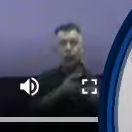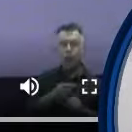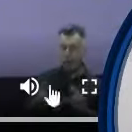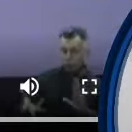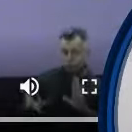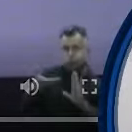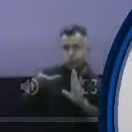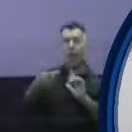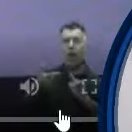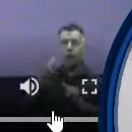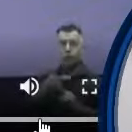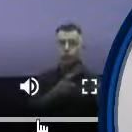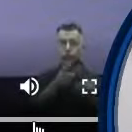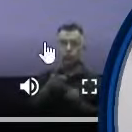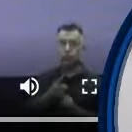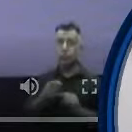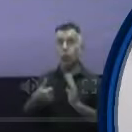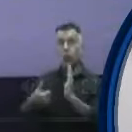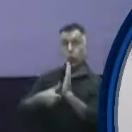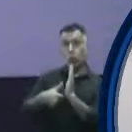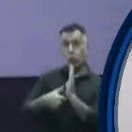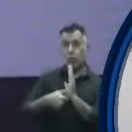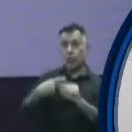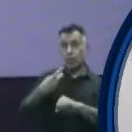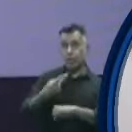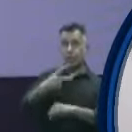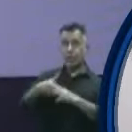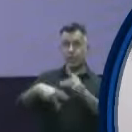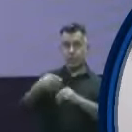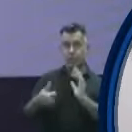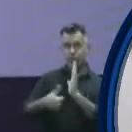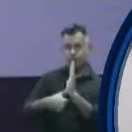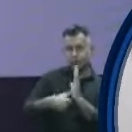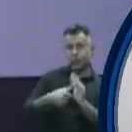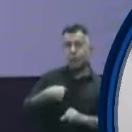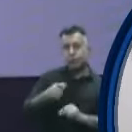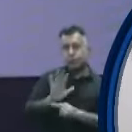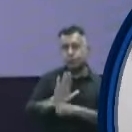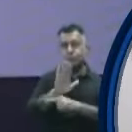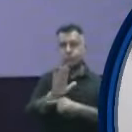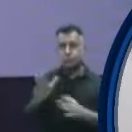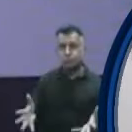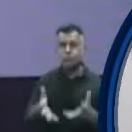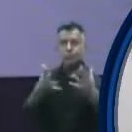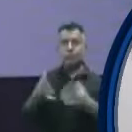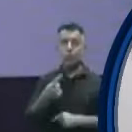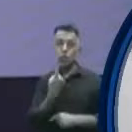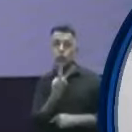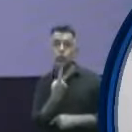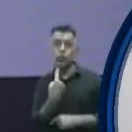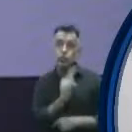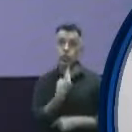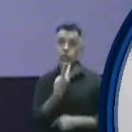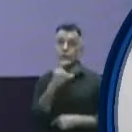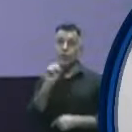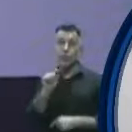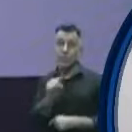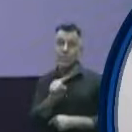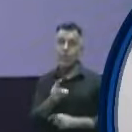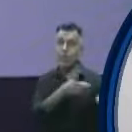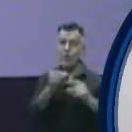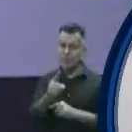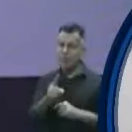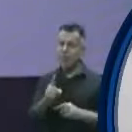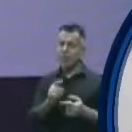suas vendas. Voltou, né? Clube de prêmios. O clube é um programa de incentivos aos nossos 20 mil vendedores. Ele é